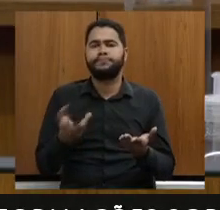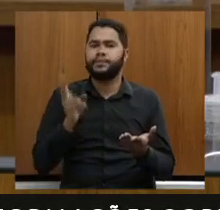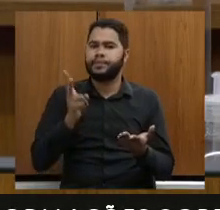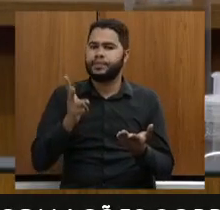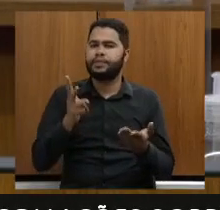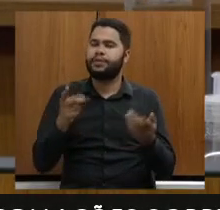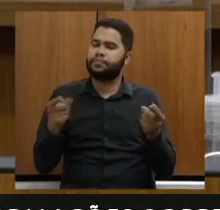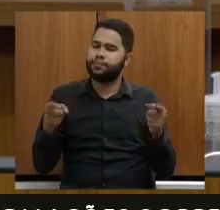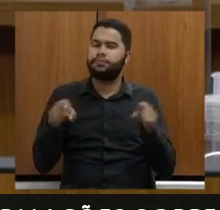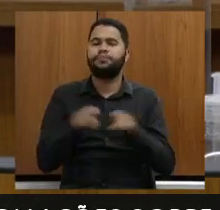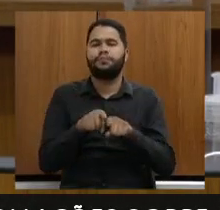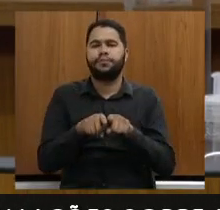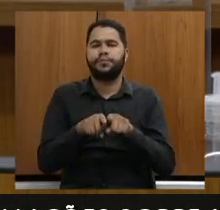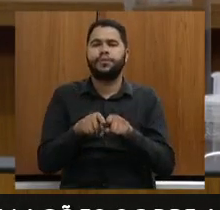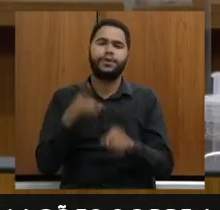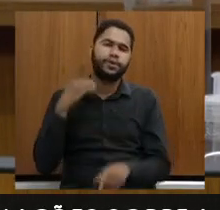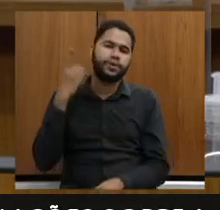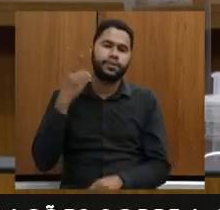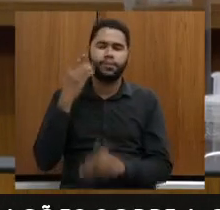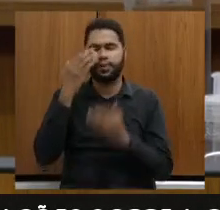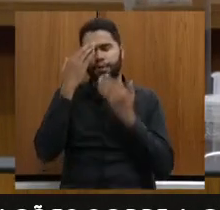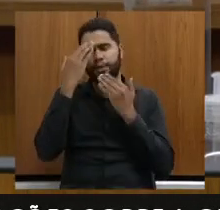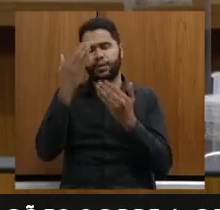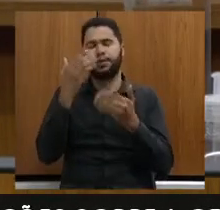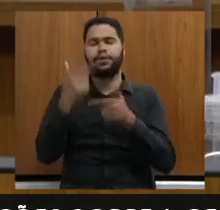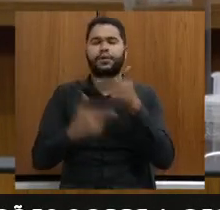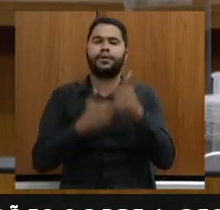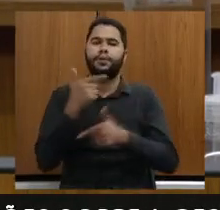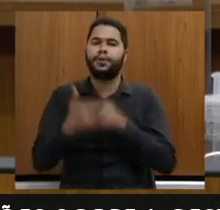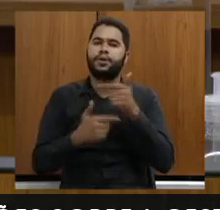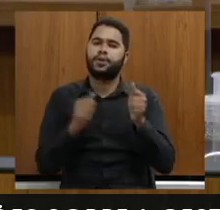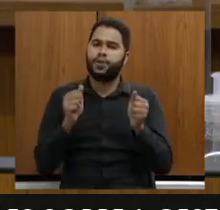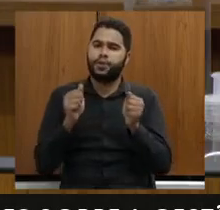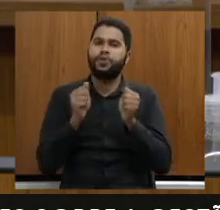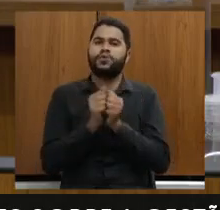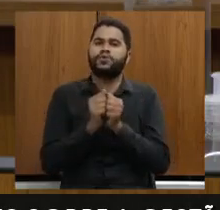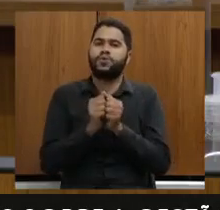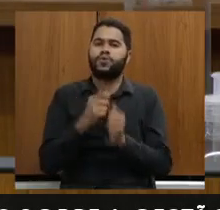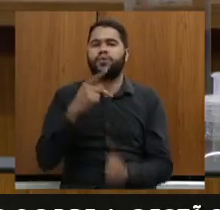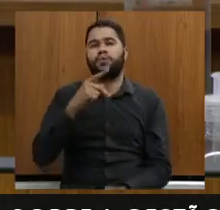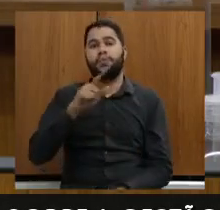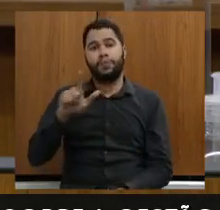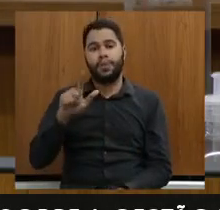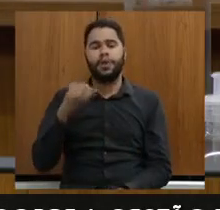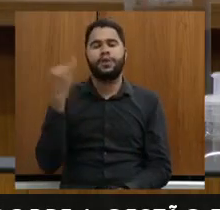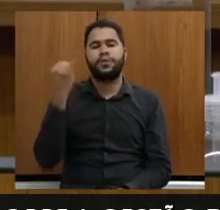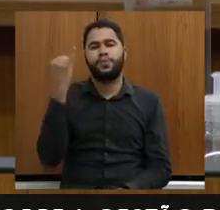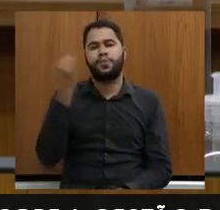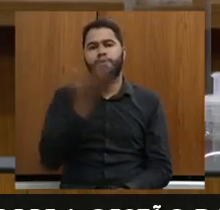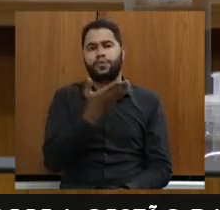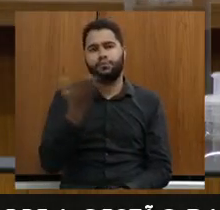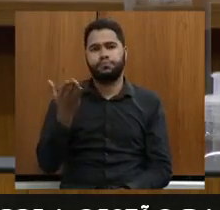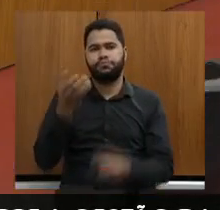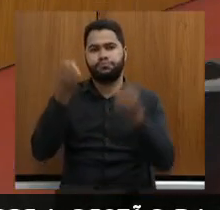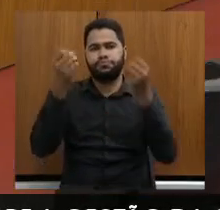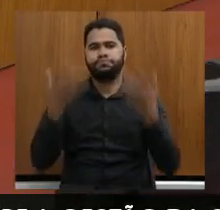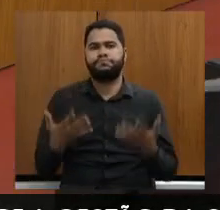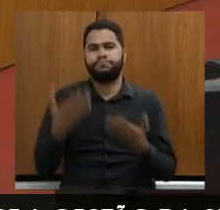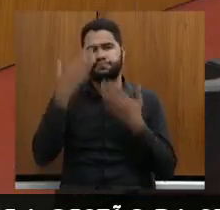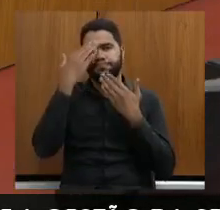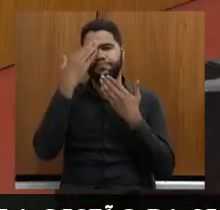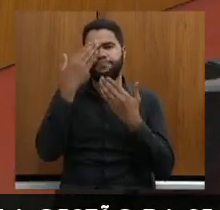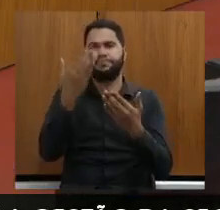mar gente sempre é parceiro Deputado agradeço muito e vamos trabalhar junto aí por esses perto tão importantes que ser citou